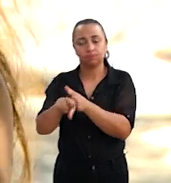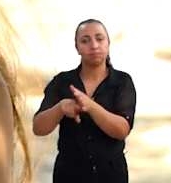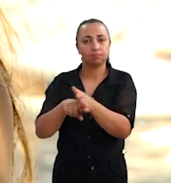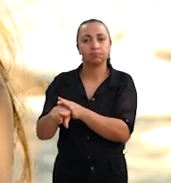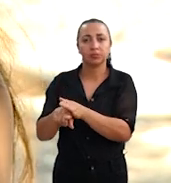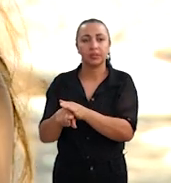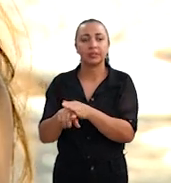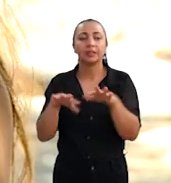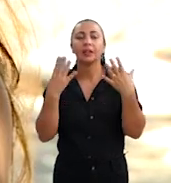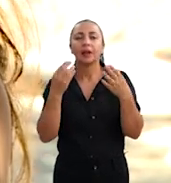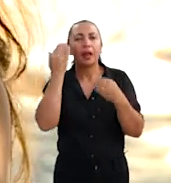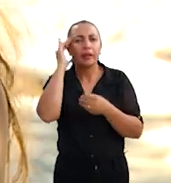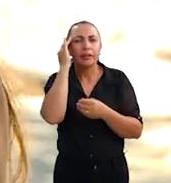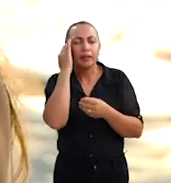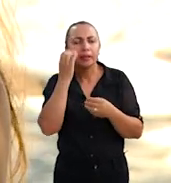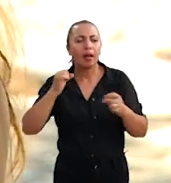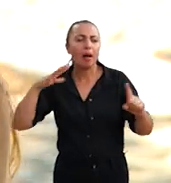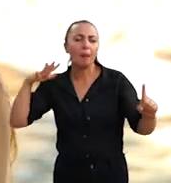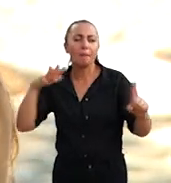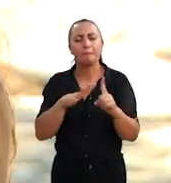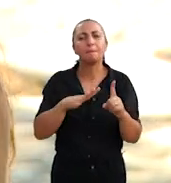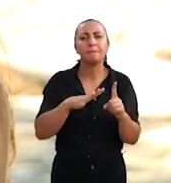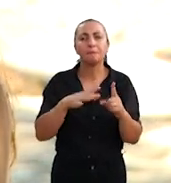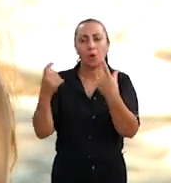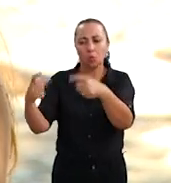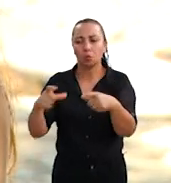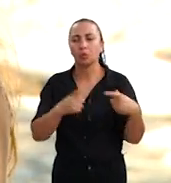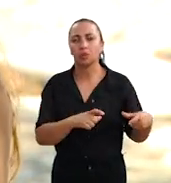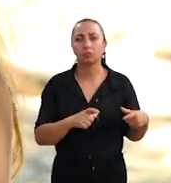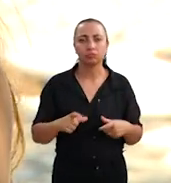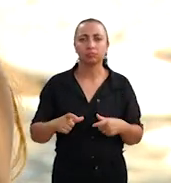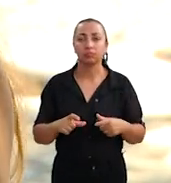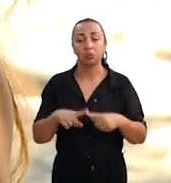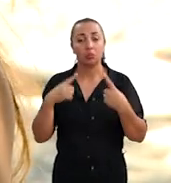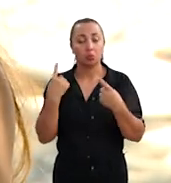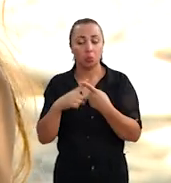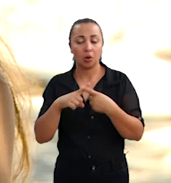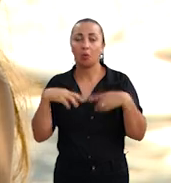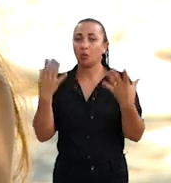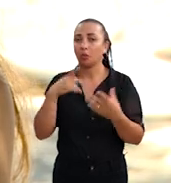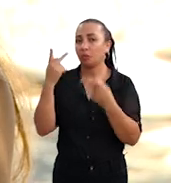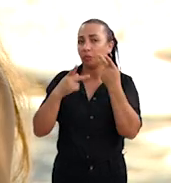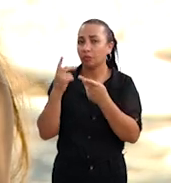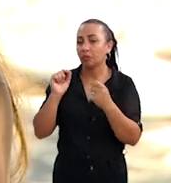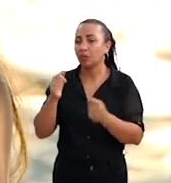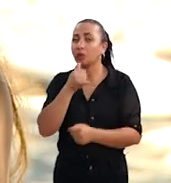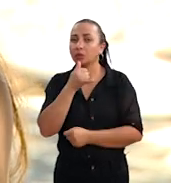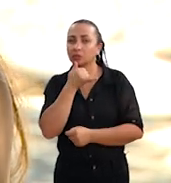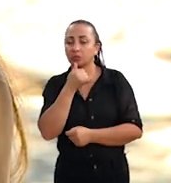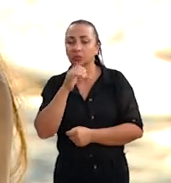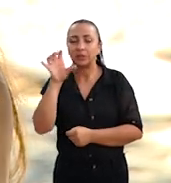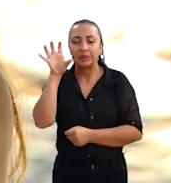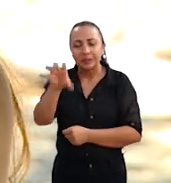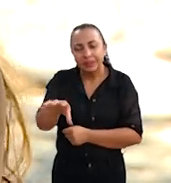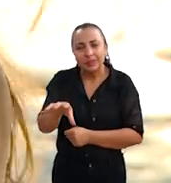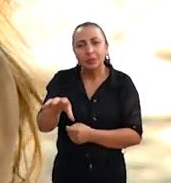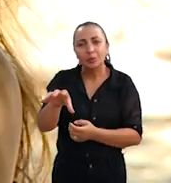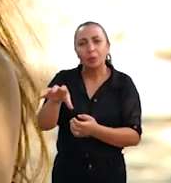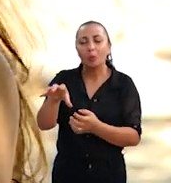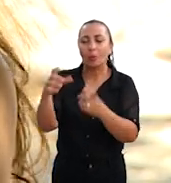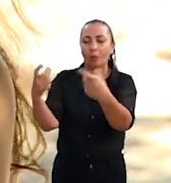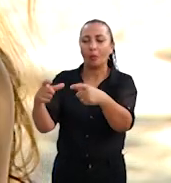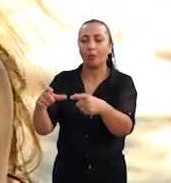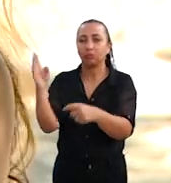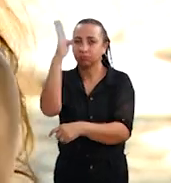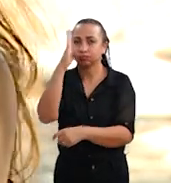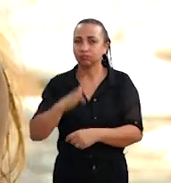da pesquisa era compreender os impactos nos lugares, porque quando nós falamos, por exemplo, que o setor de turismo